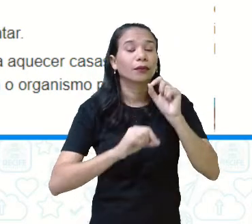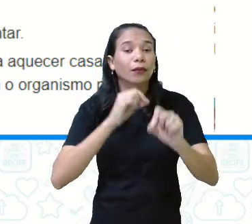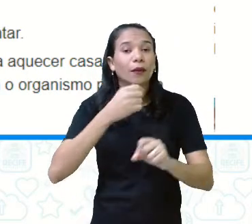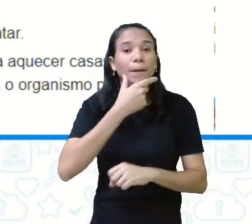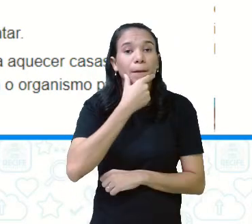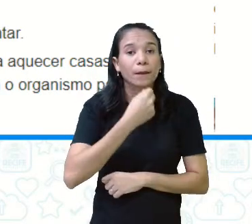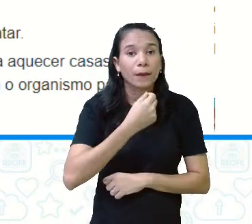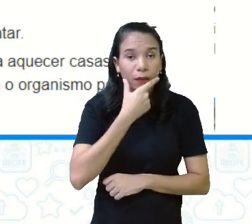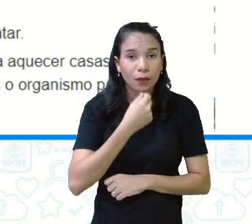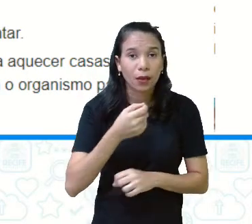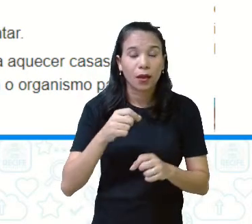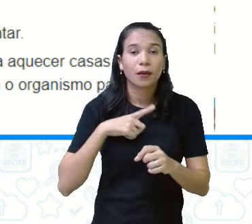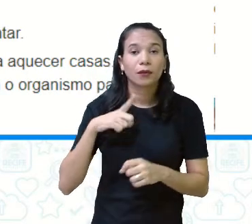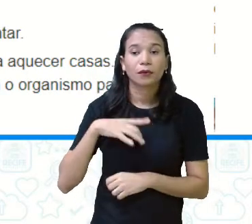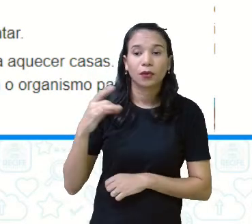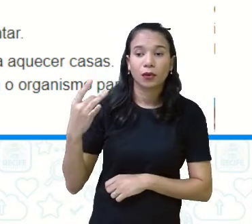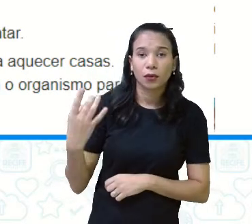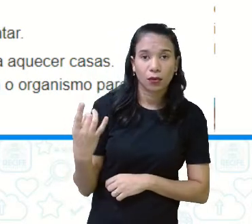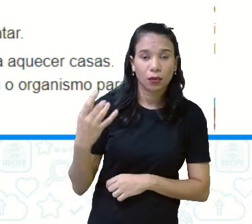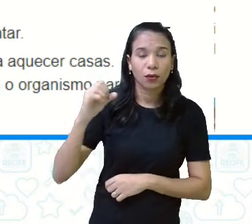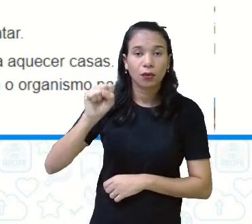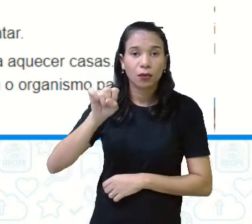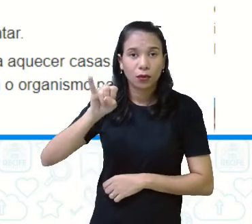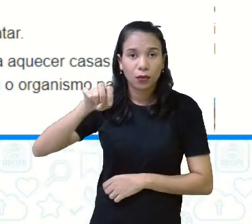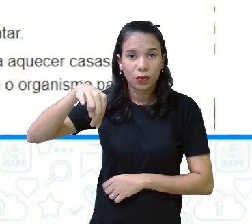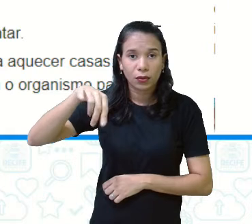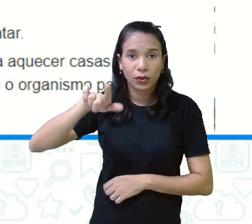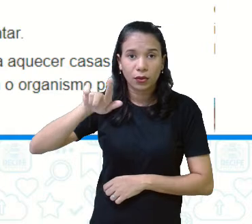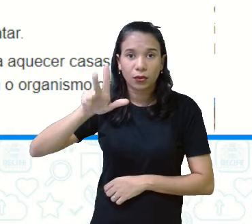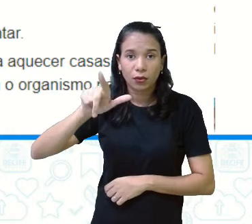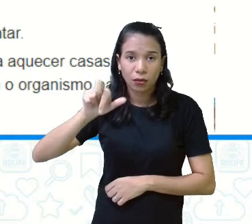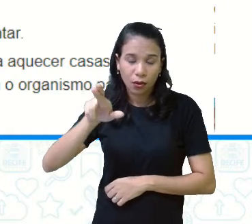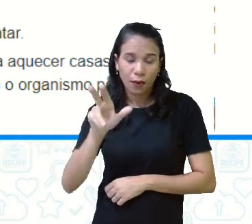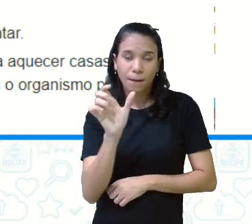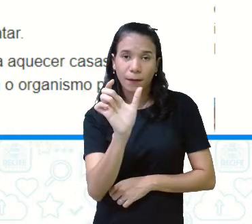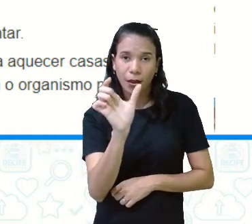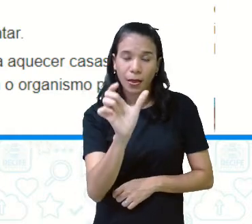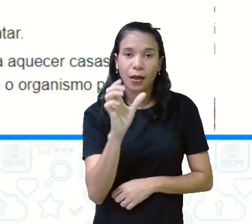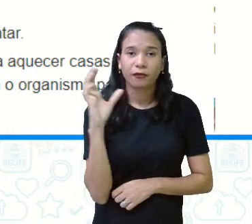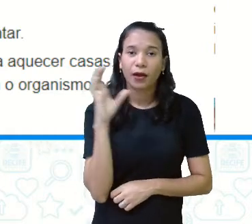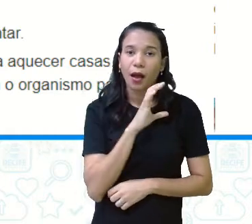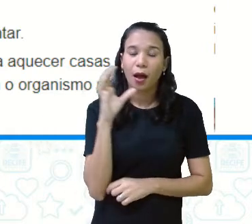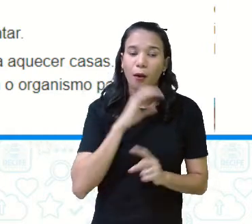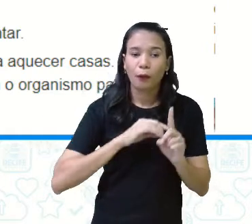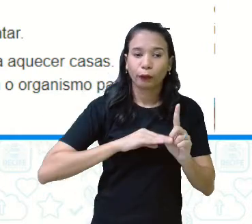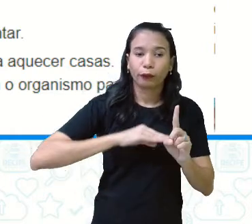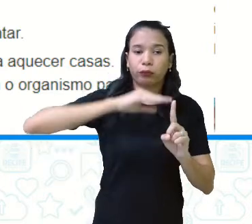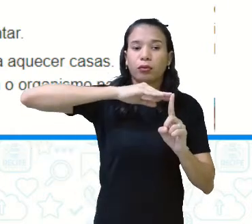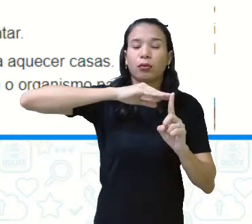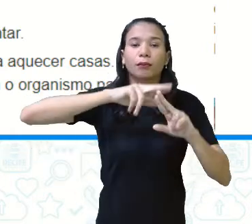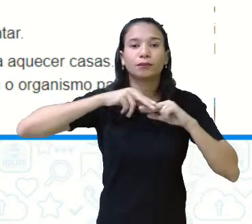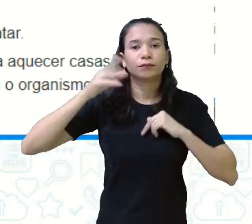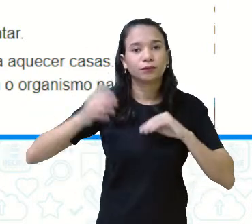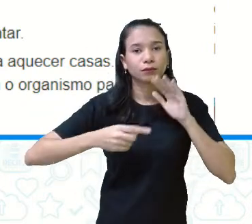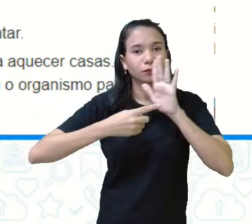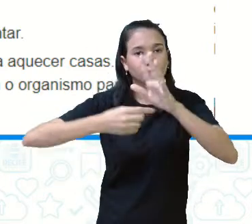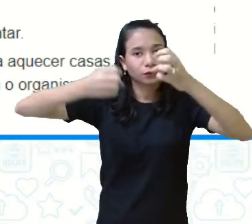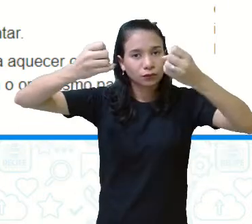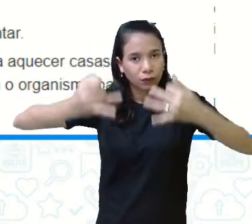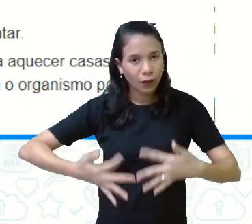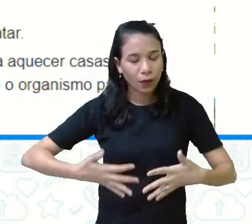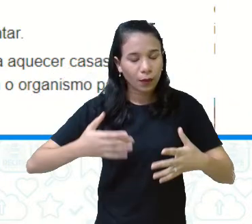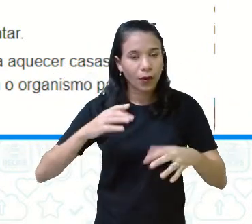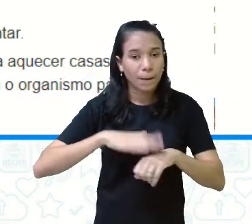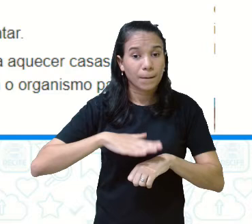masculino singular da palavra aquecer. Então, já trouxe uma explicação